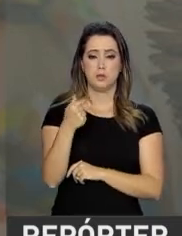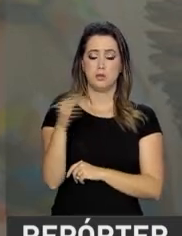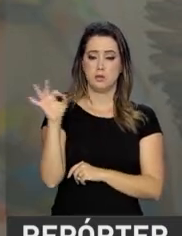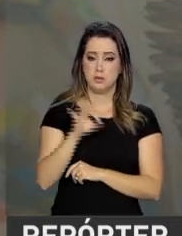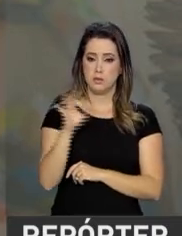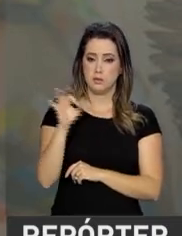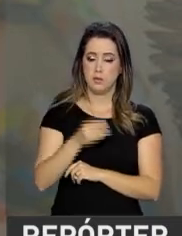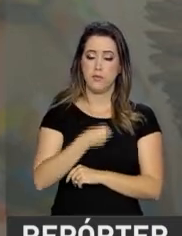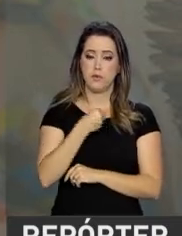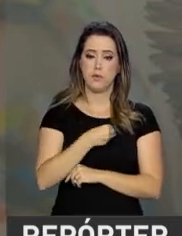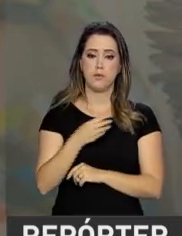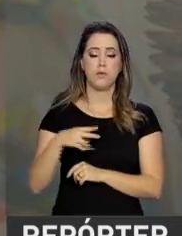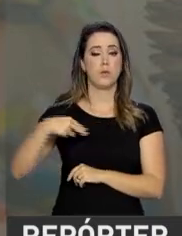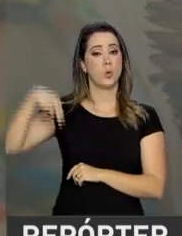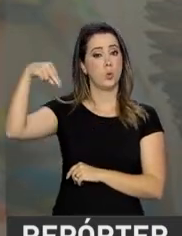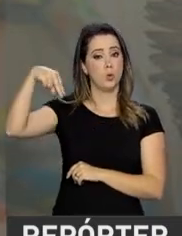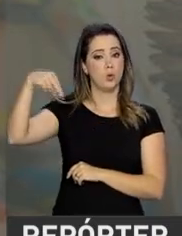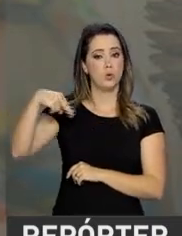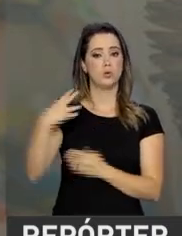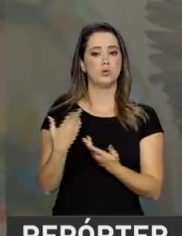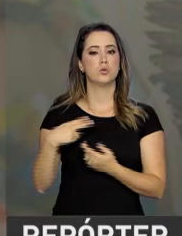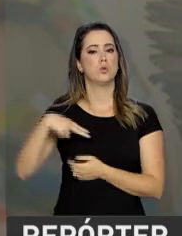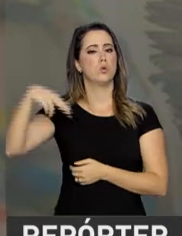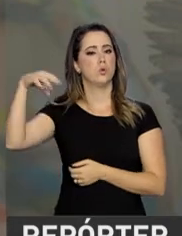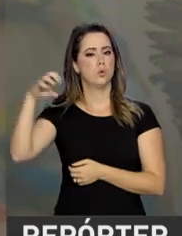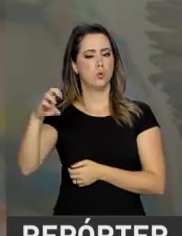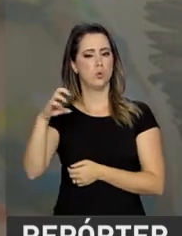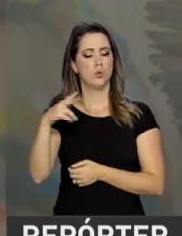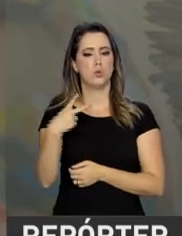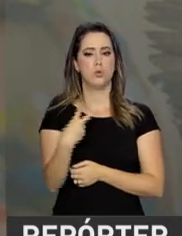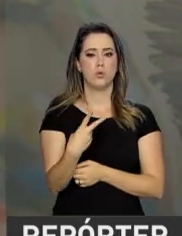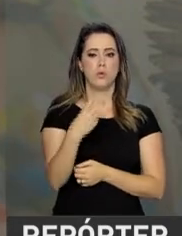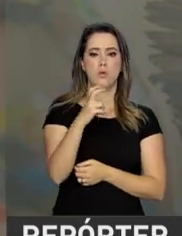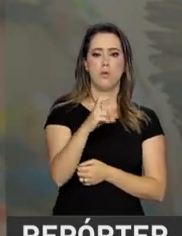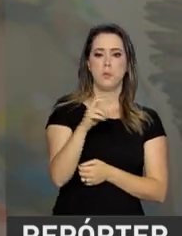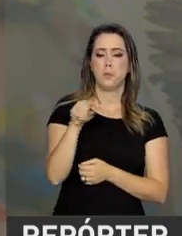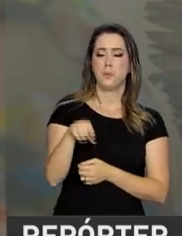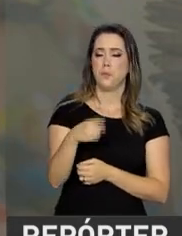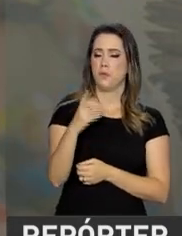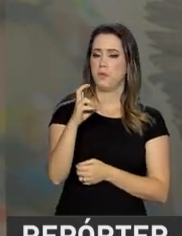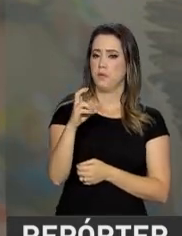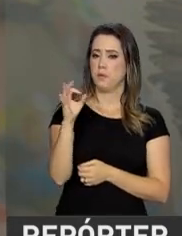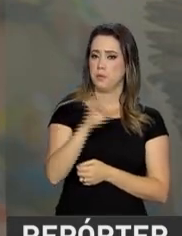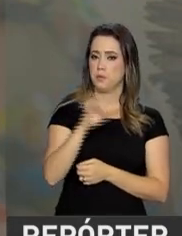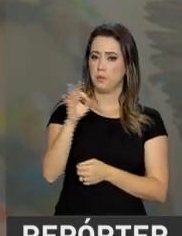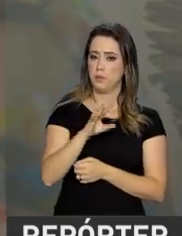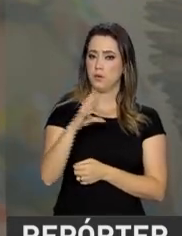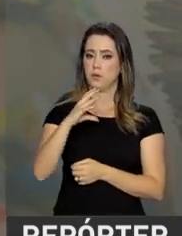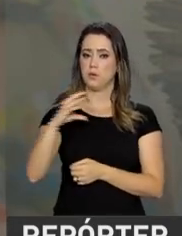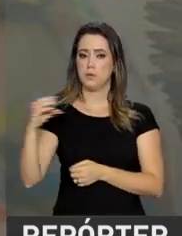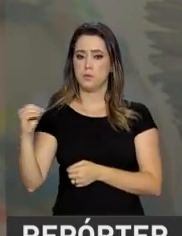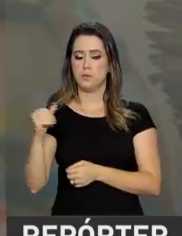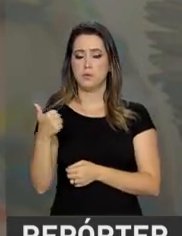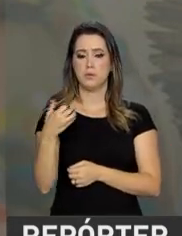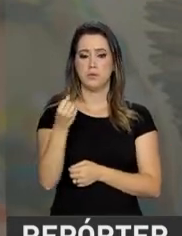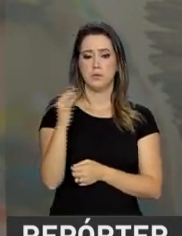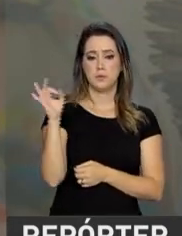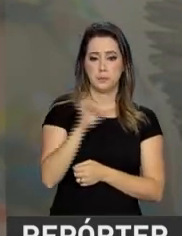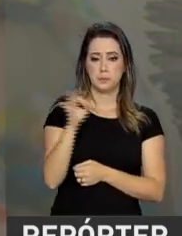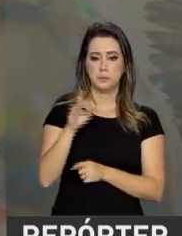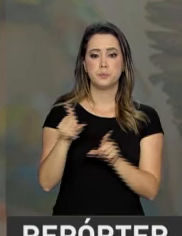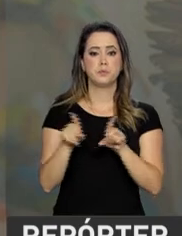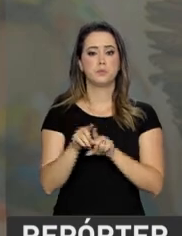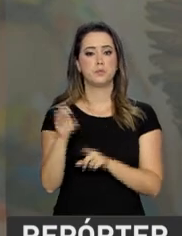vive na região norte o nordeste abriga pouco mais de 25% o centro-oeste 16%